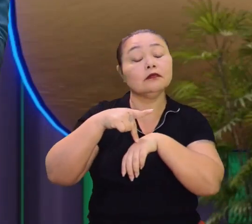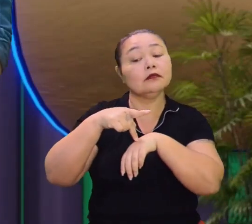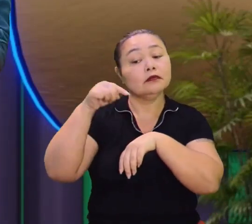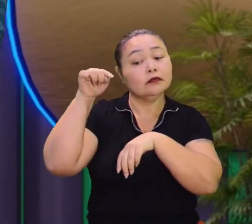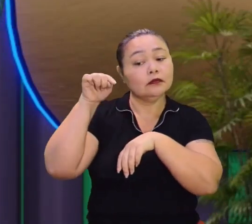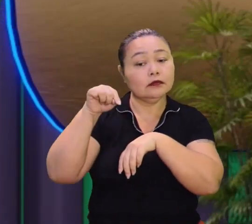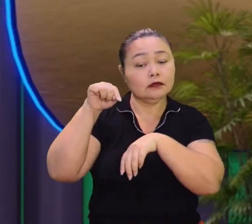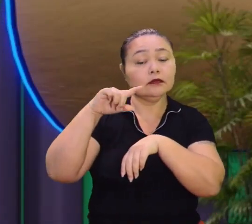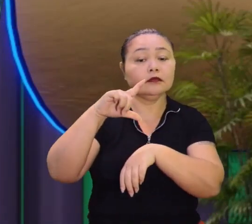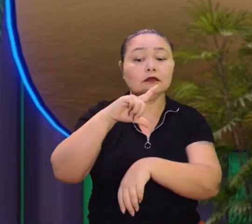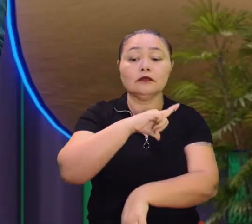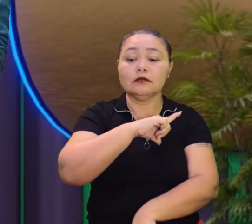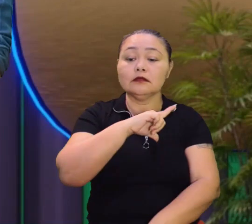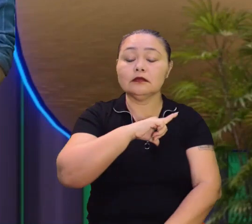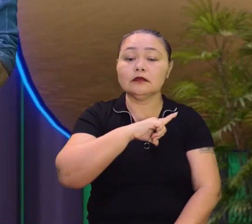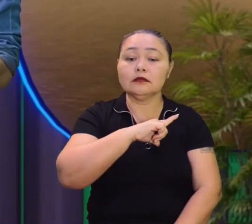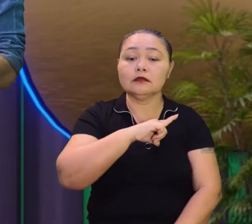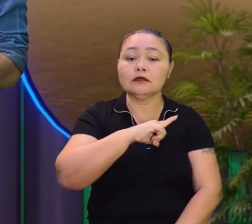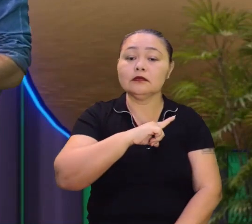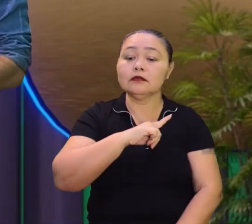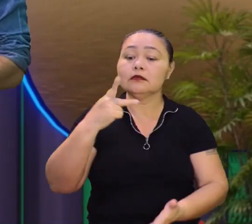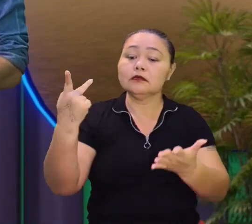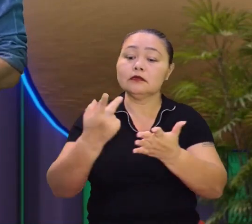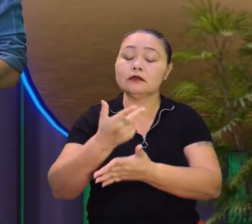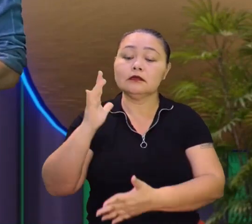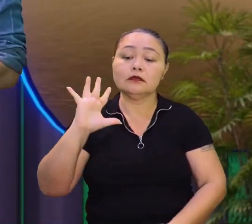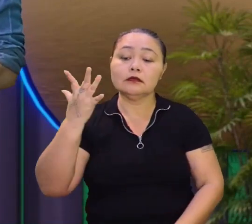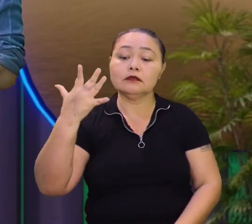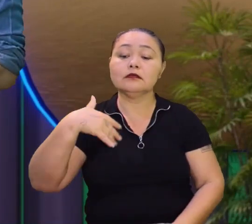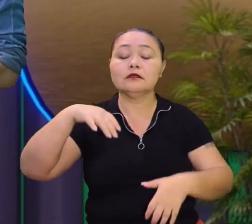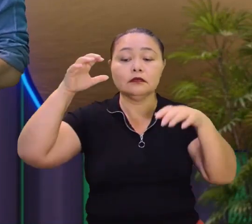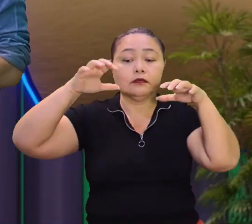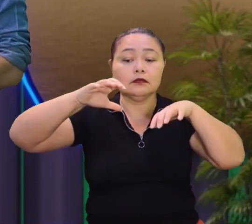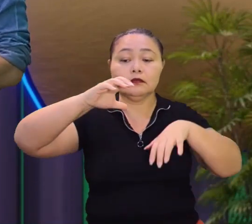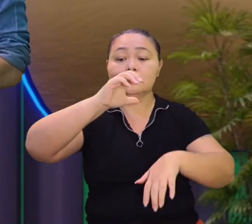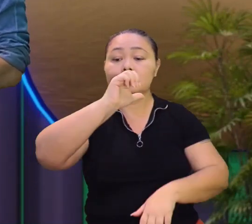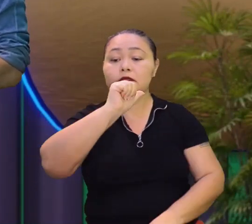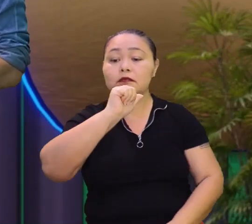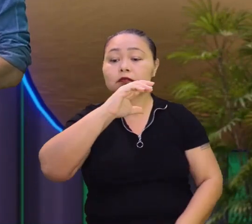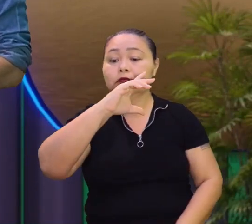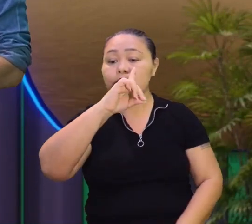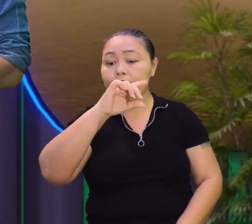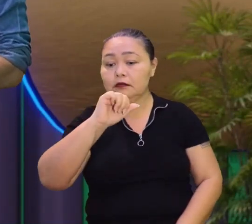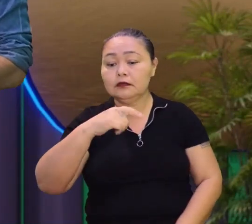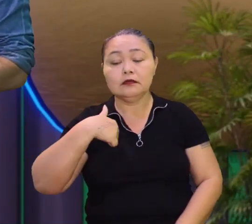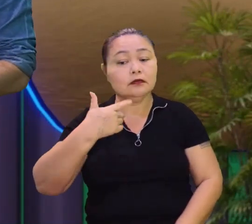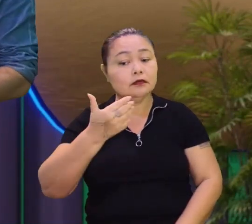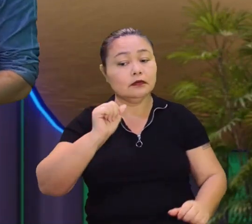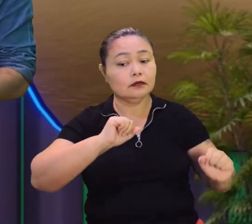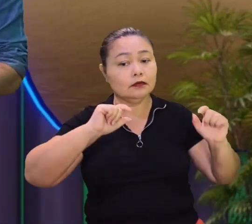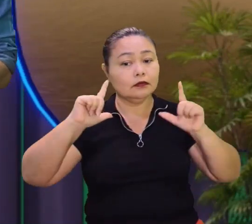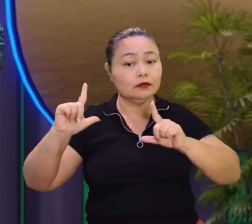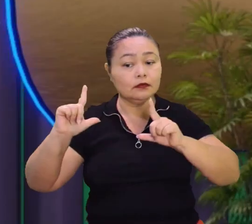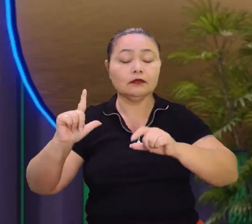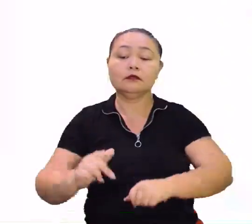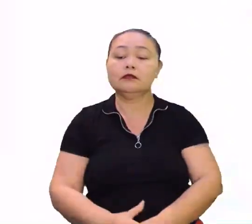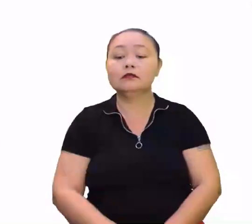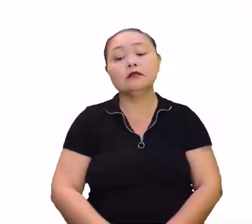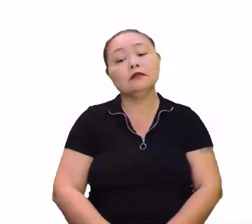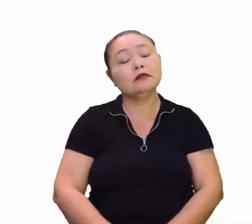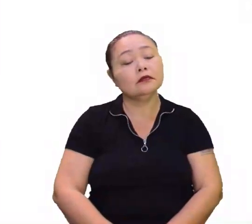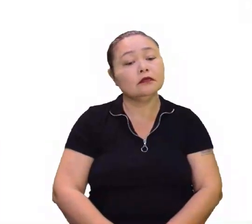No lugar onde está havendo este fenômeno da chuva ácida. Com certeza. Ok? Vamos lá no quadro, por favor,